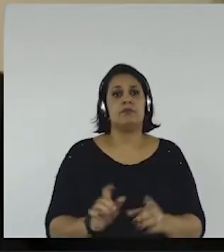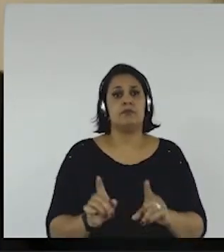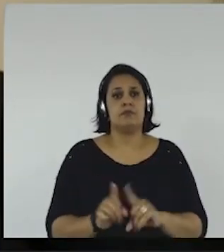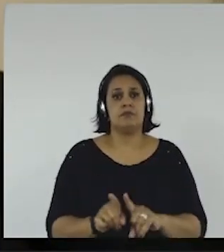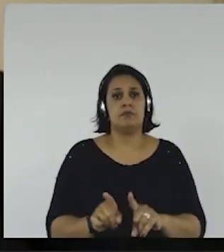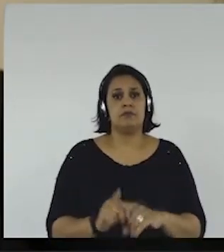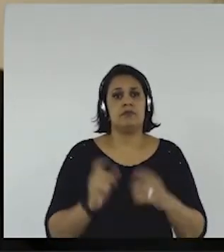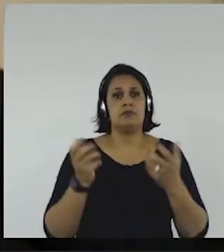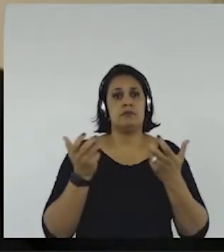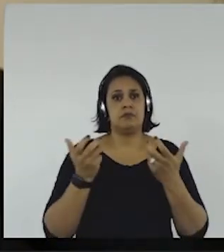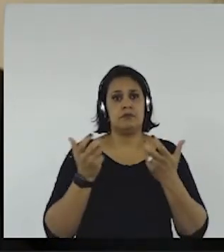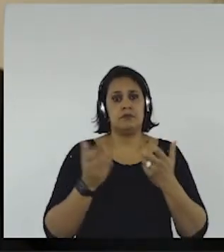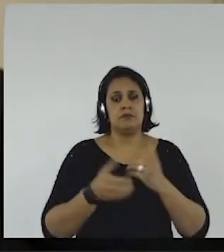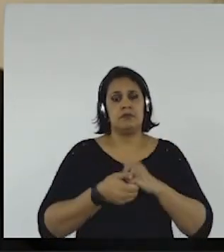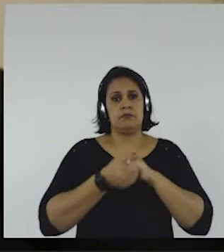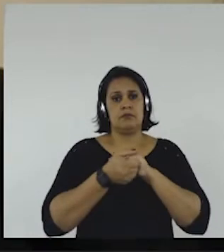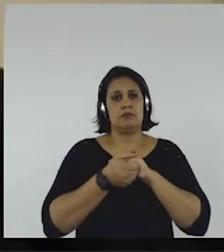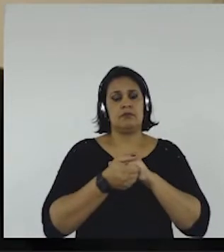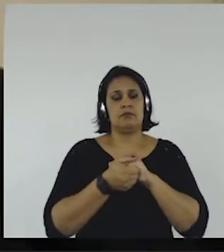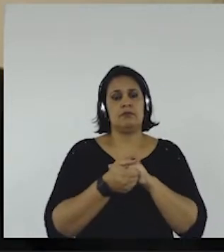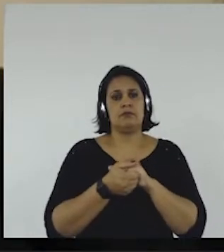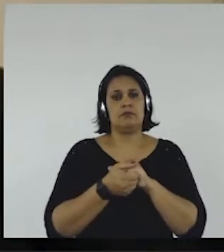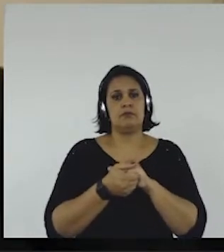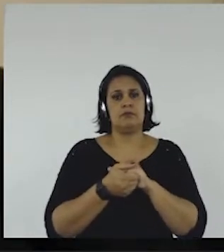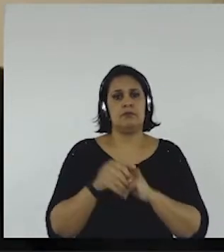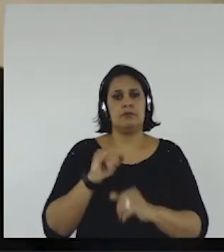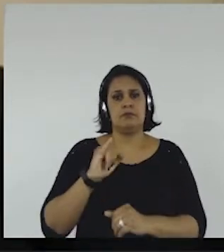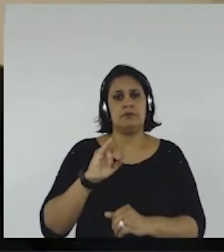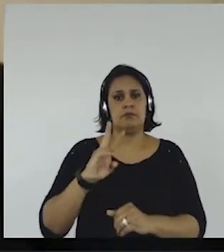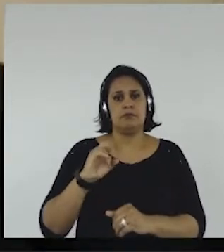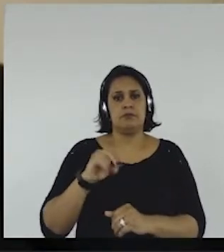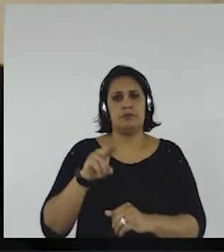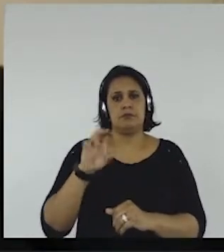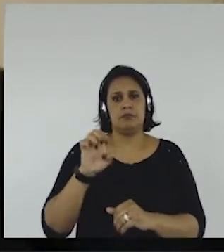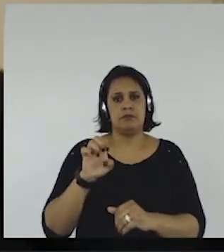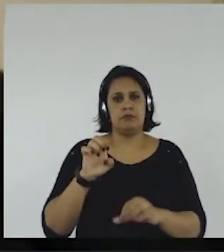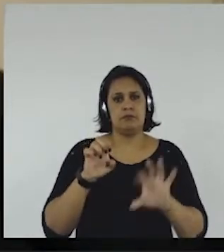uma saudação à desembargadora Ivone Ferreira Caetano